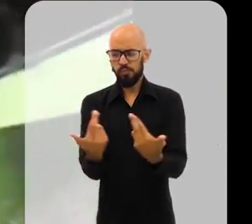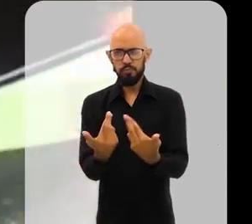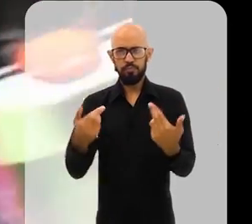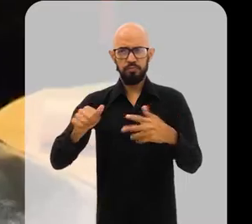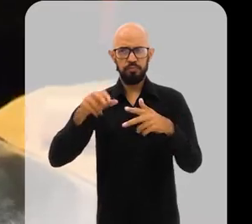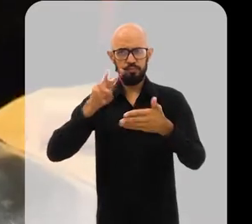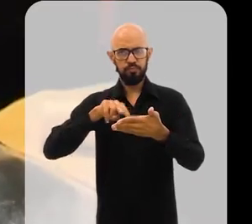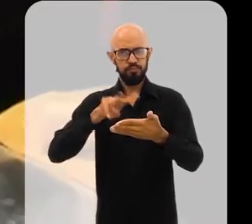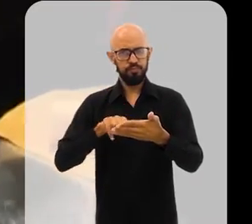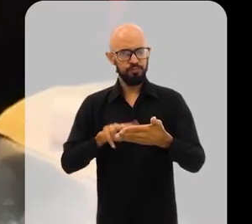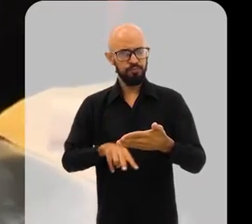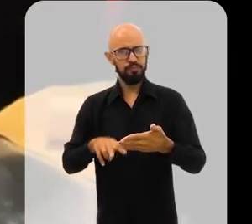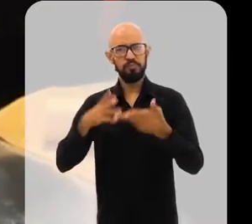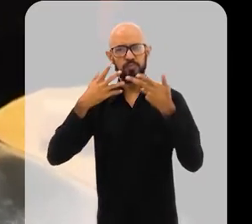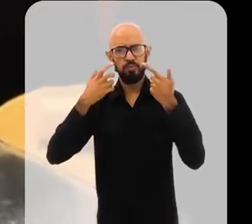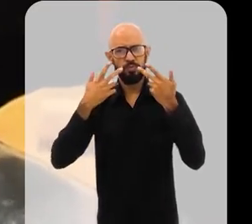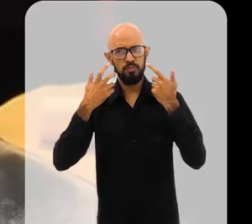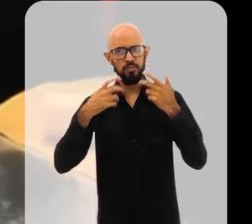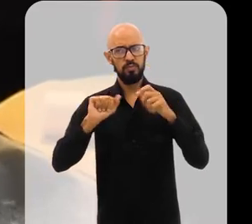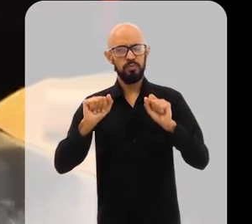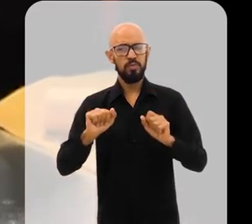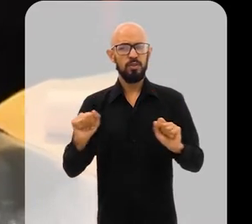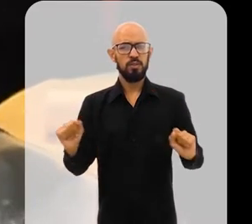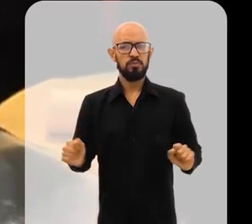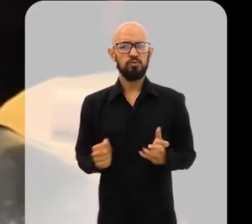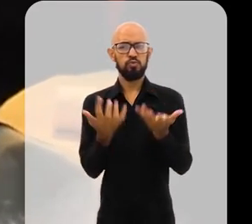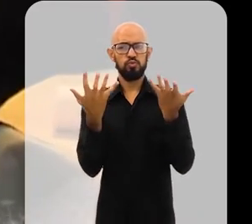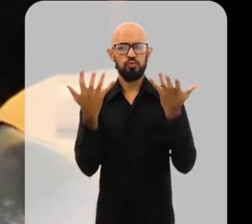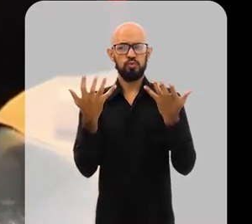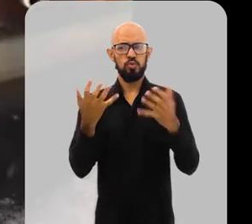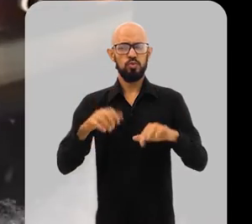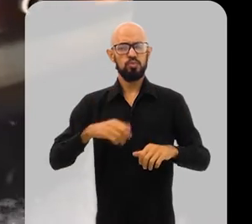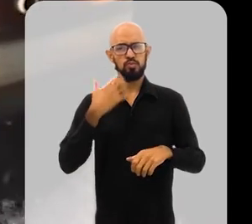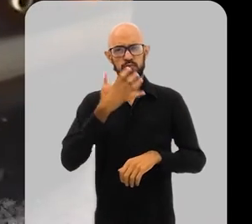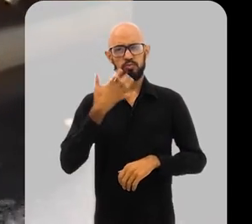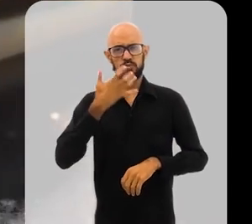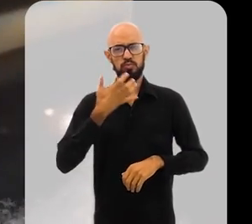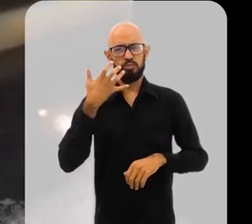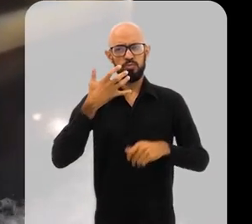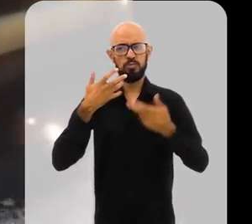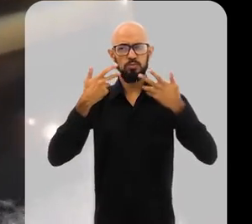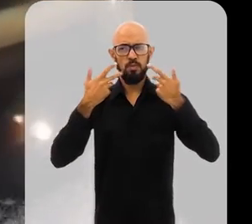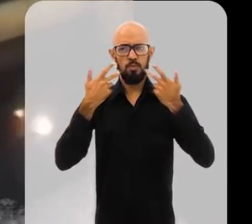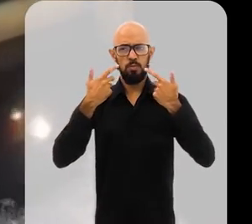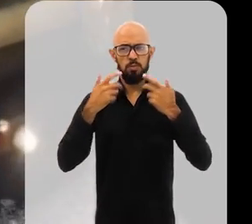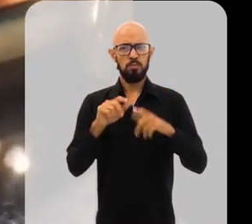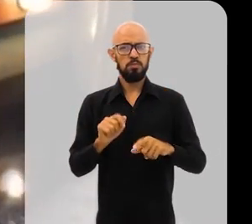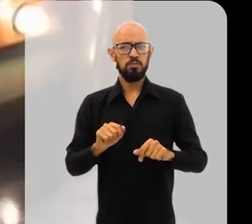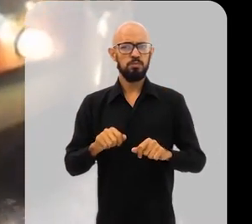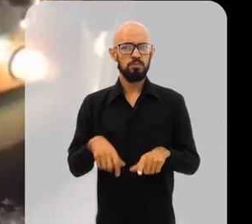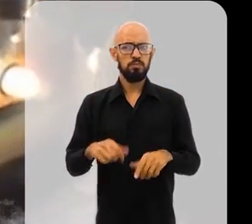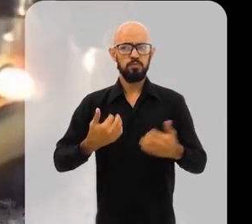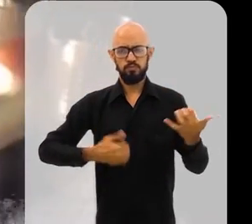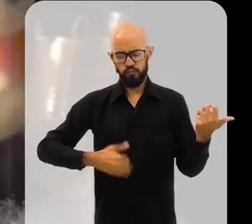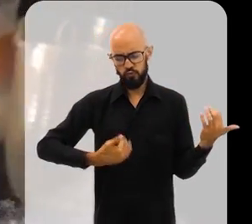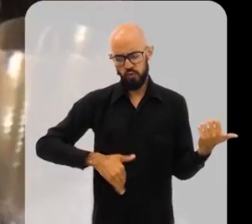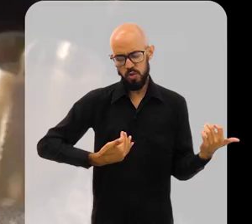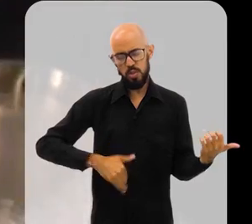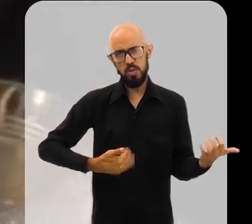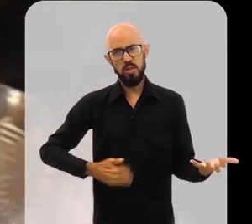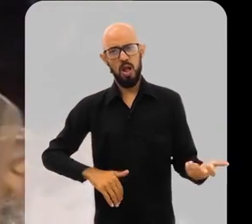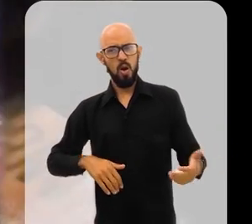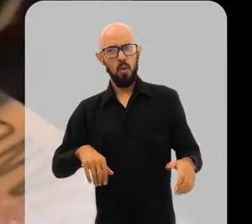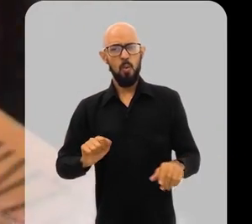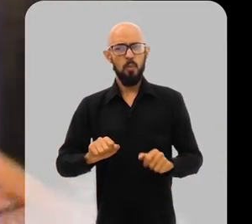leitura dramatizada, espetáculos de música, espetáculos de teatro, óbvio, né? Tem oficina de teatro, tem oficina de